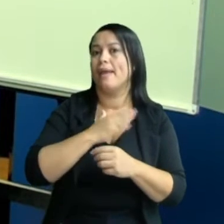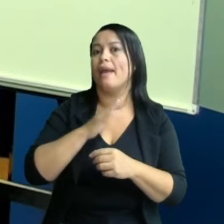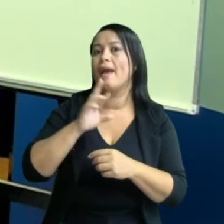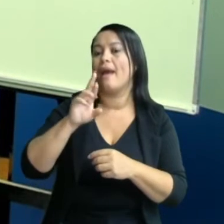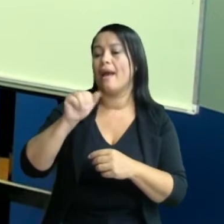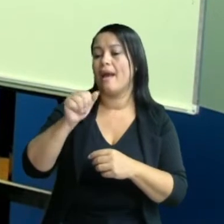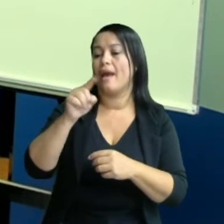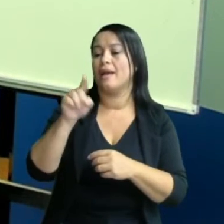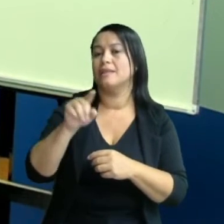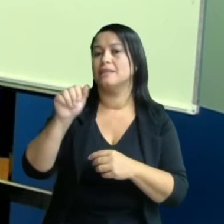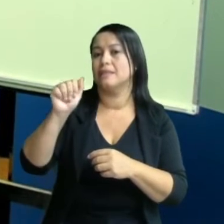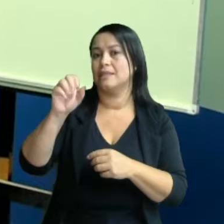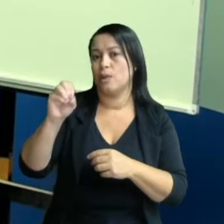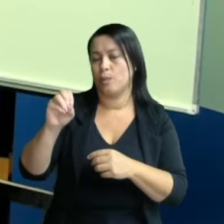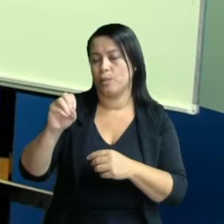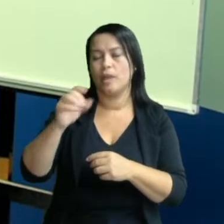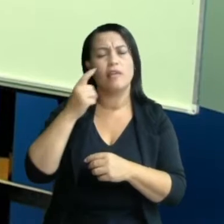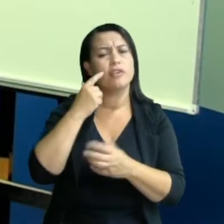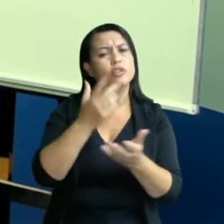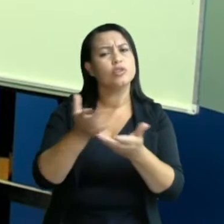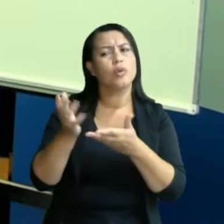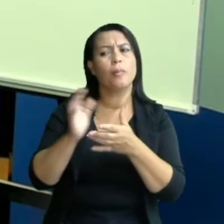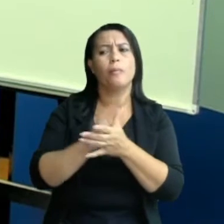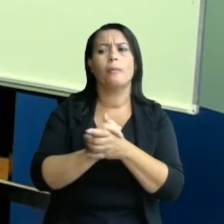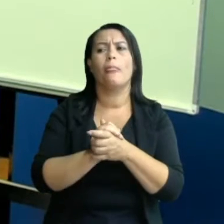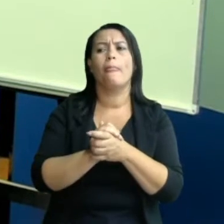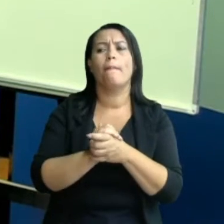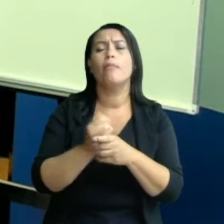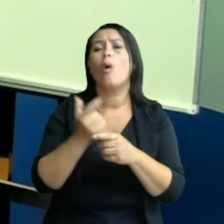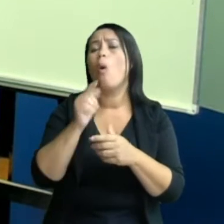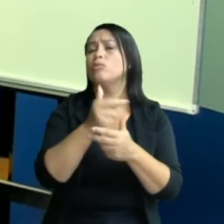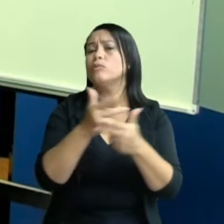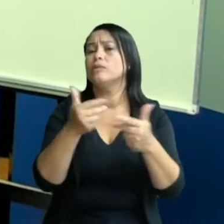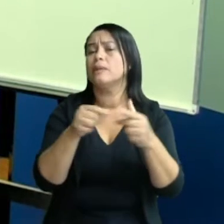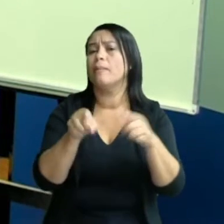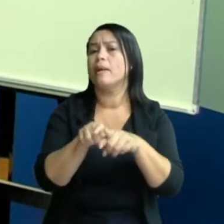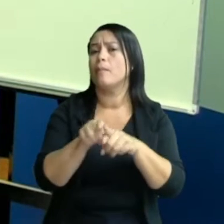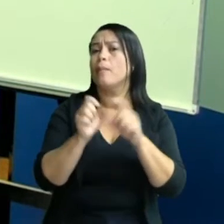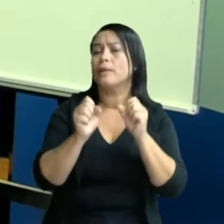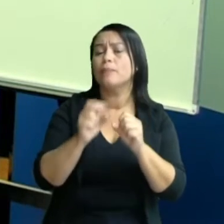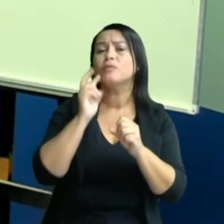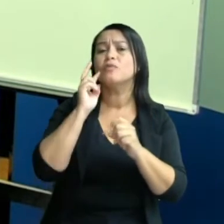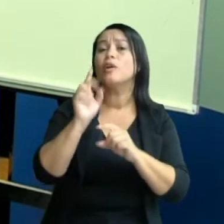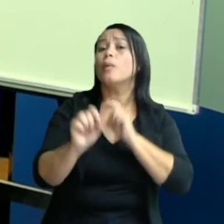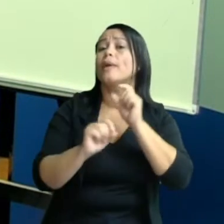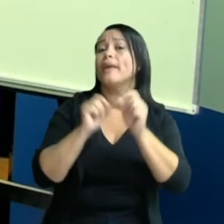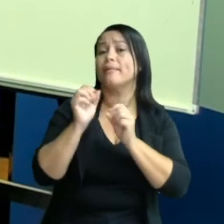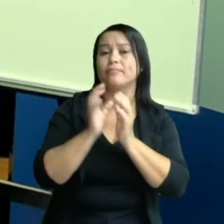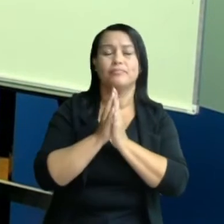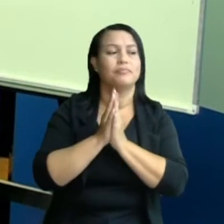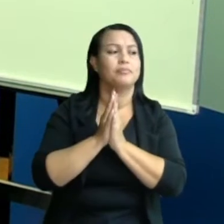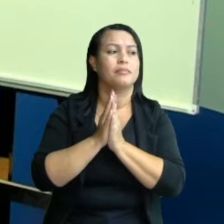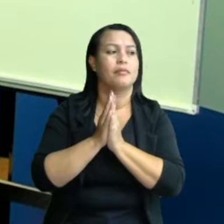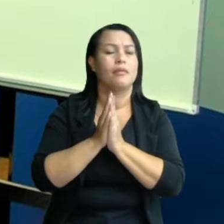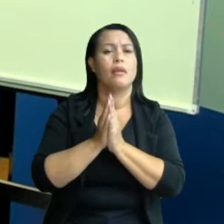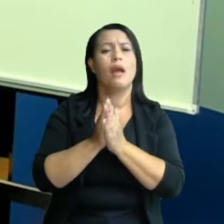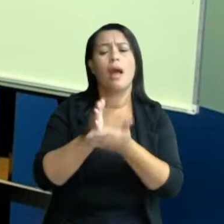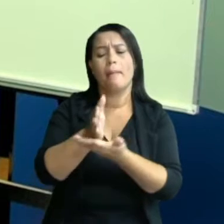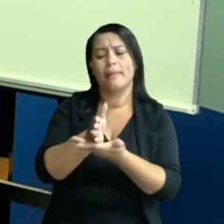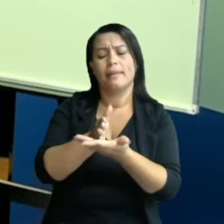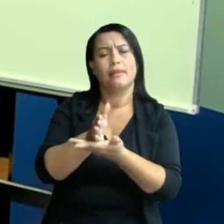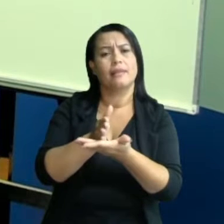razão. Tá certo? Olha aqui. Outra coisa que a gente pode ver como razão, sabe o que é, gente? A